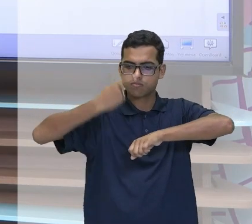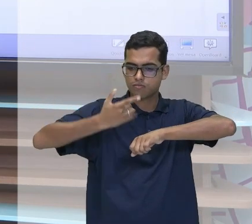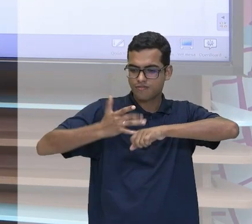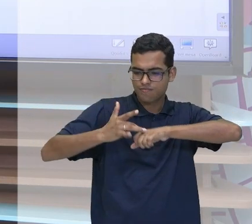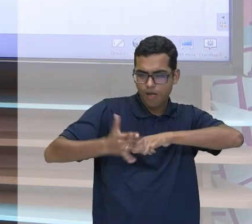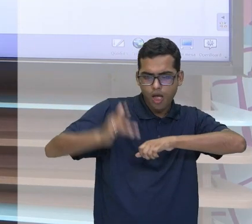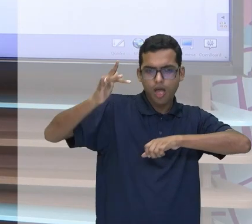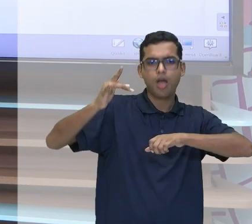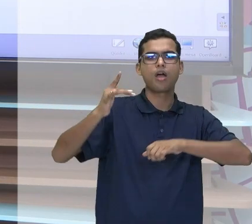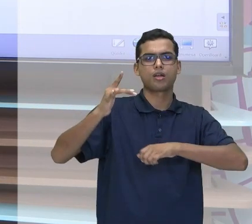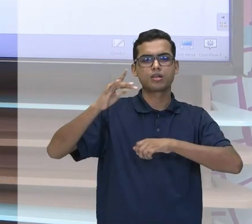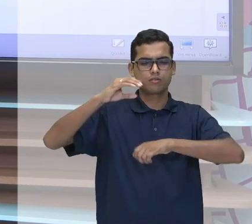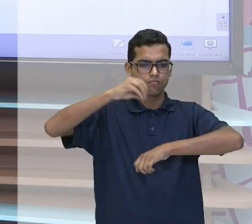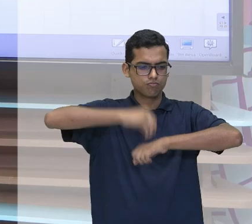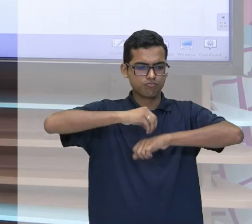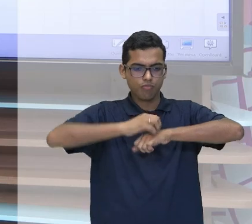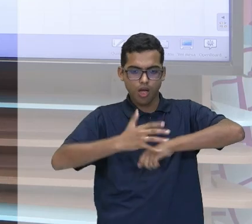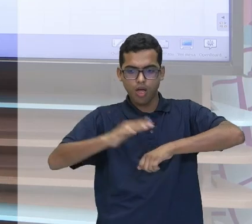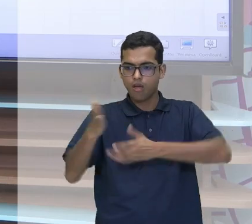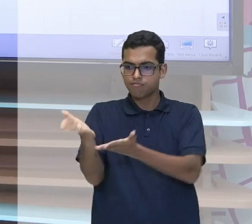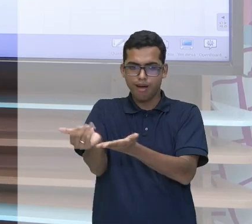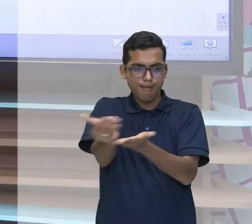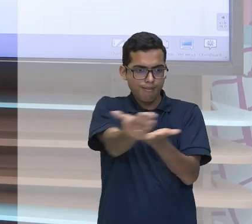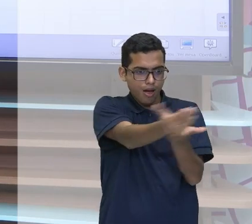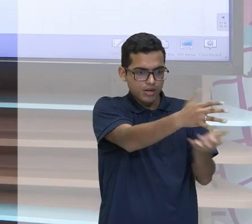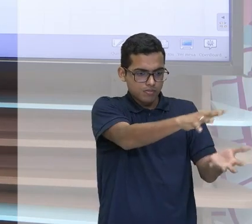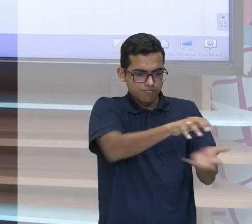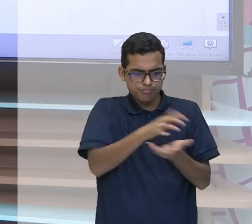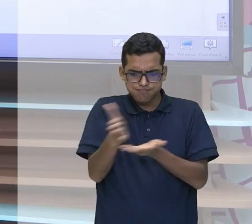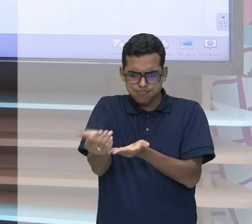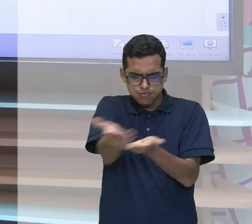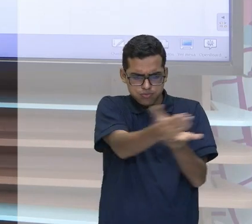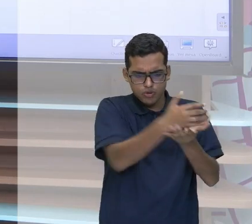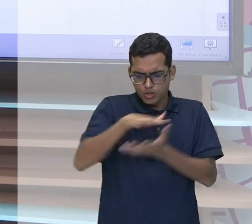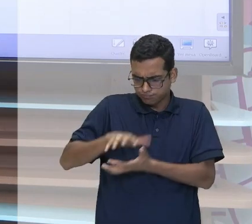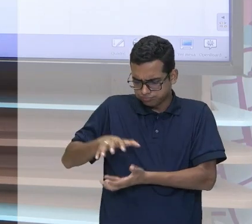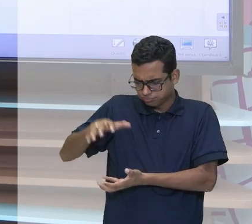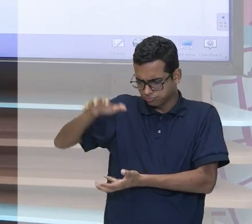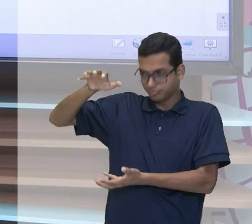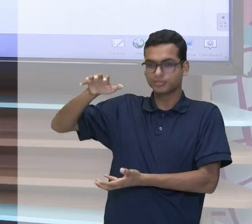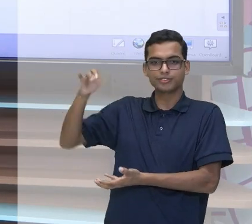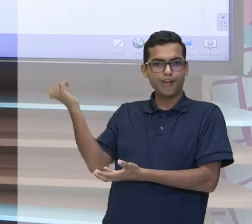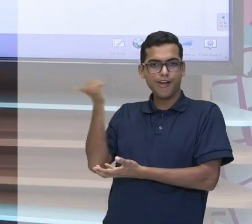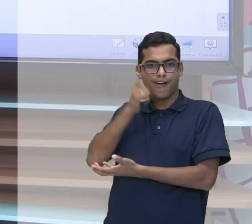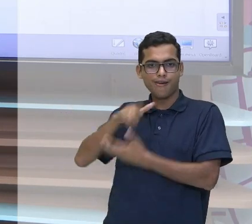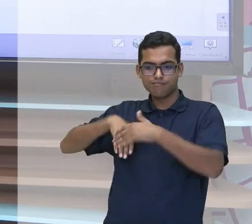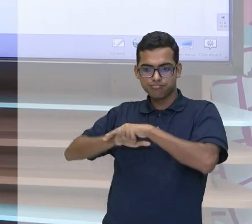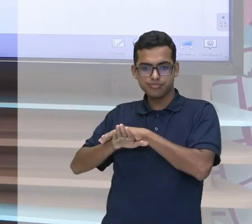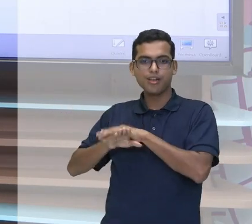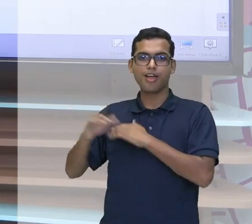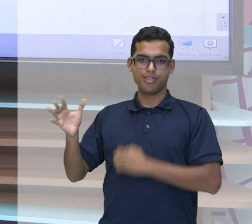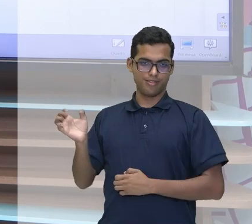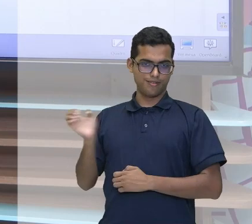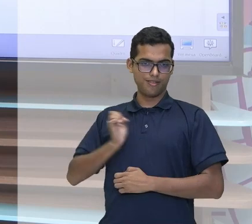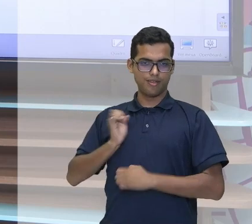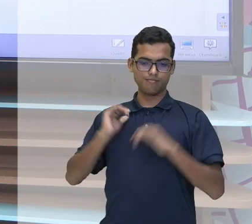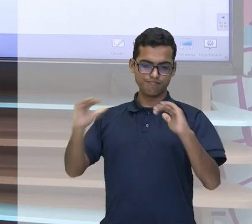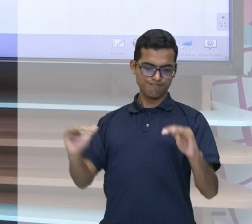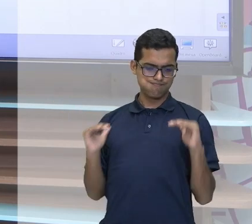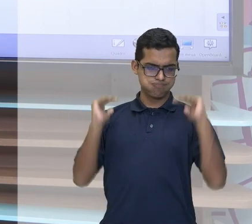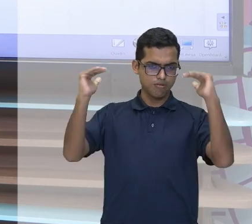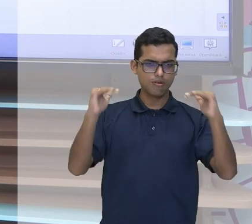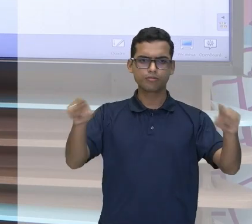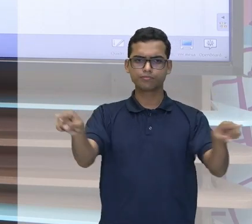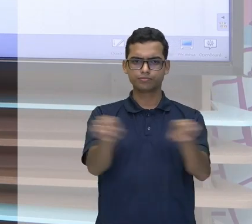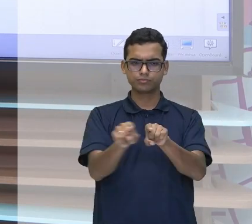muito vantajosa para a metrópole, para que ela pudesse acumular esses metais preciosos em forma ali